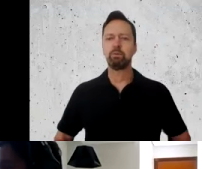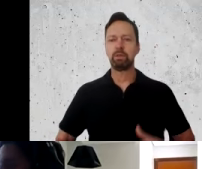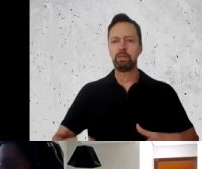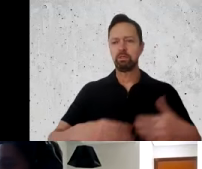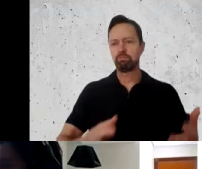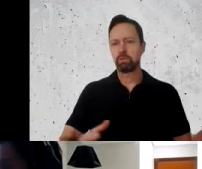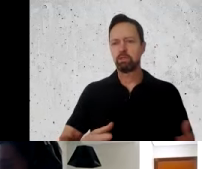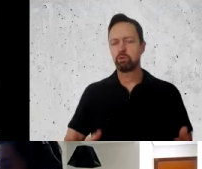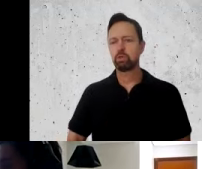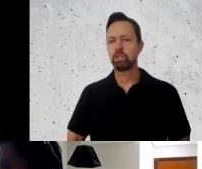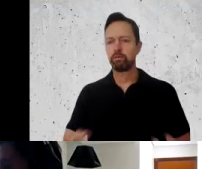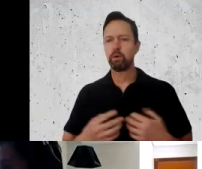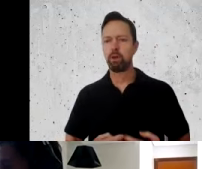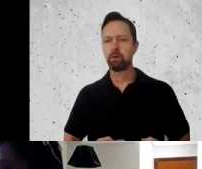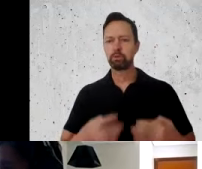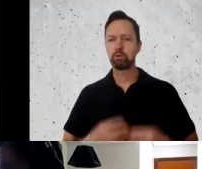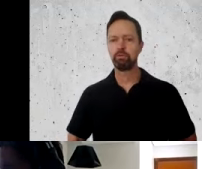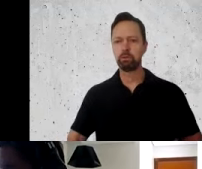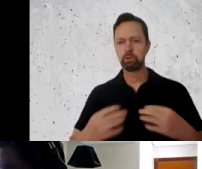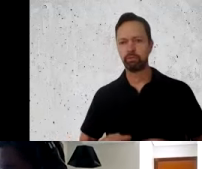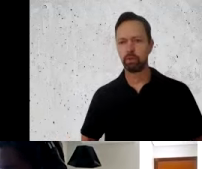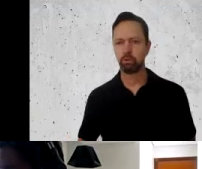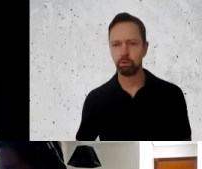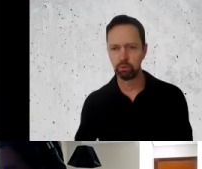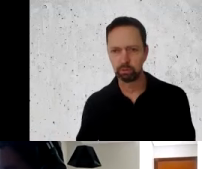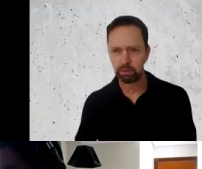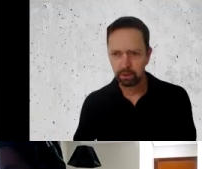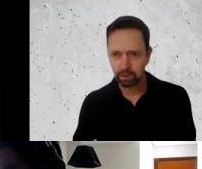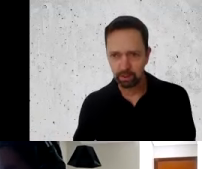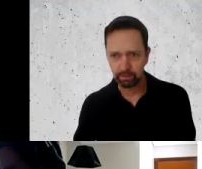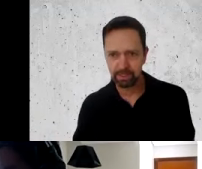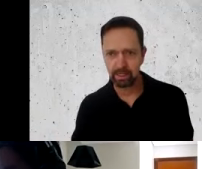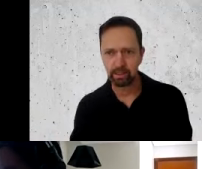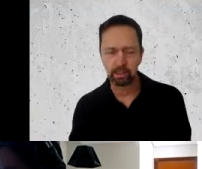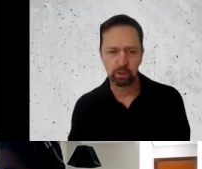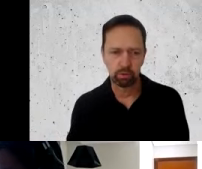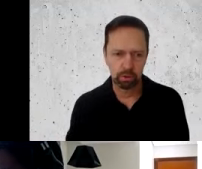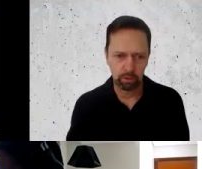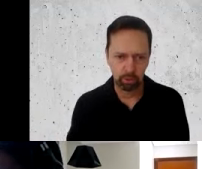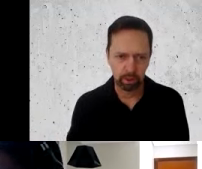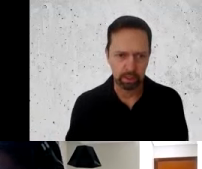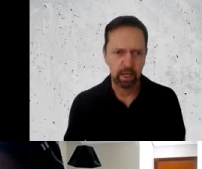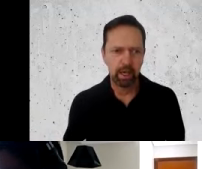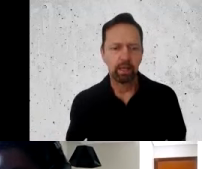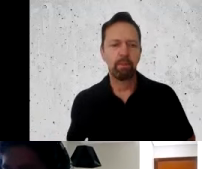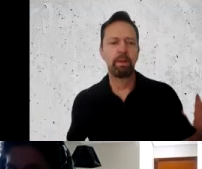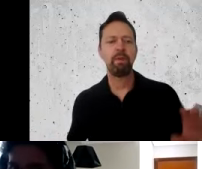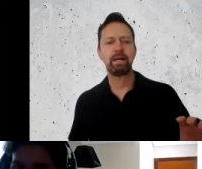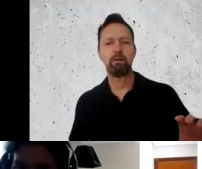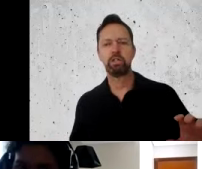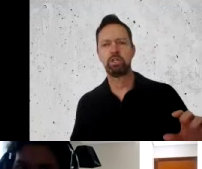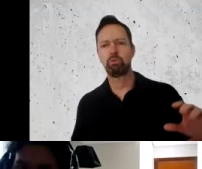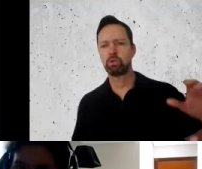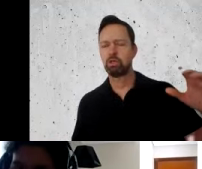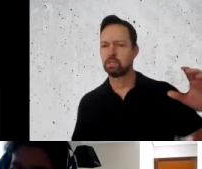foi crescendo e instituições já foi meio que absorvido, já foi todo mundo aceita que instituições são importantes. Então, a